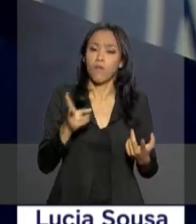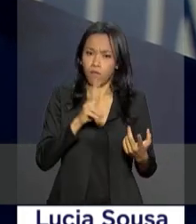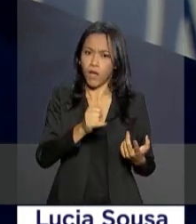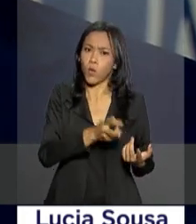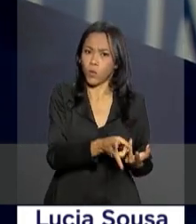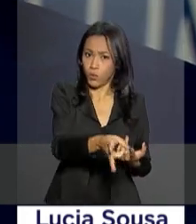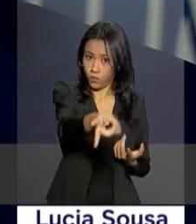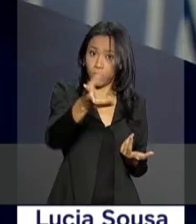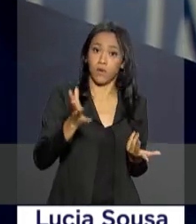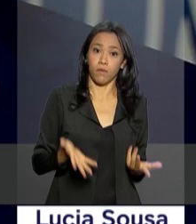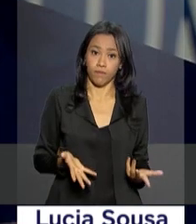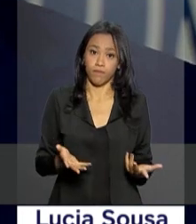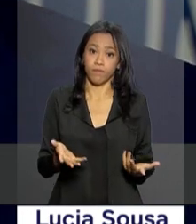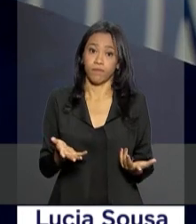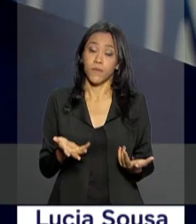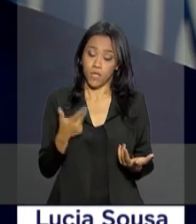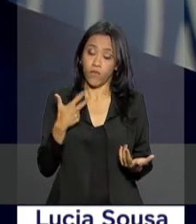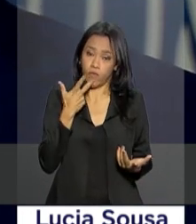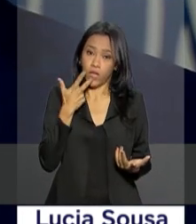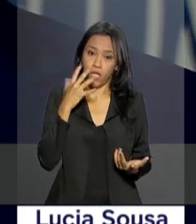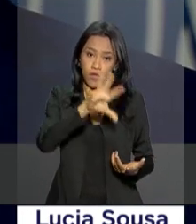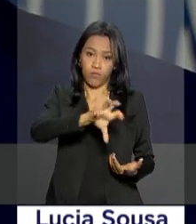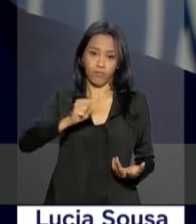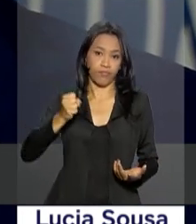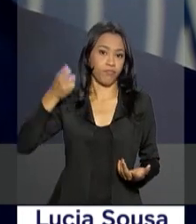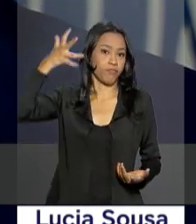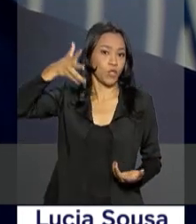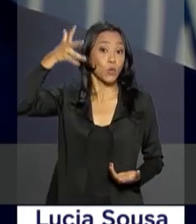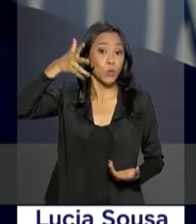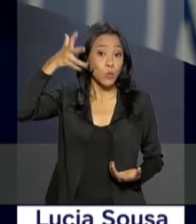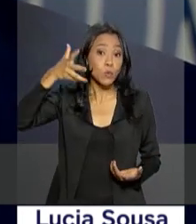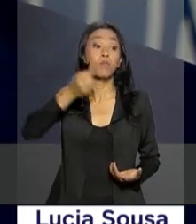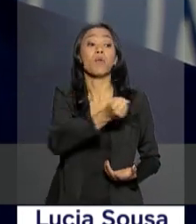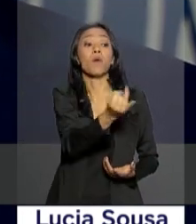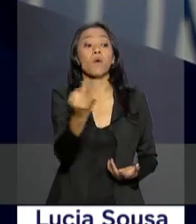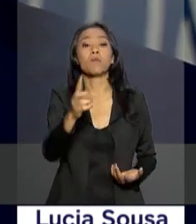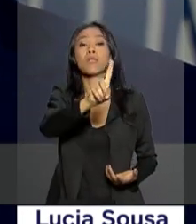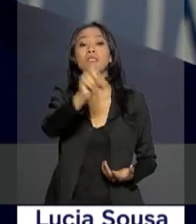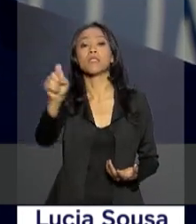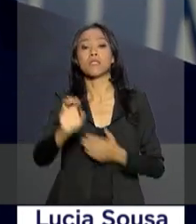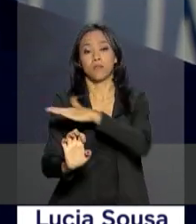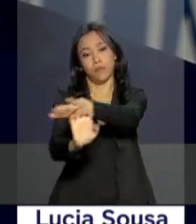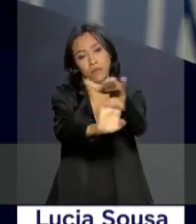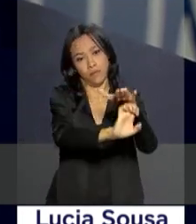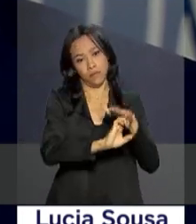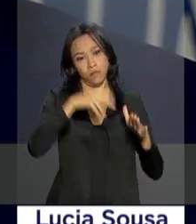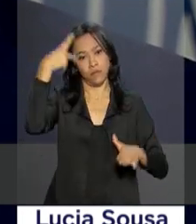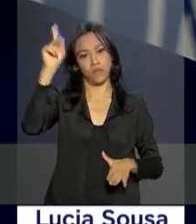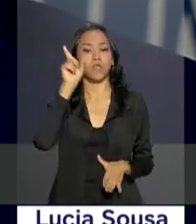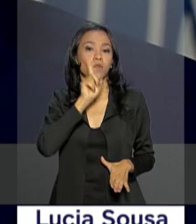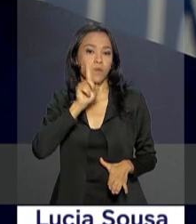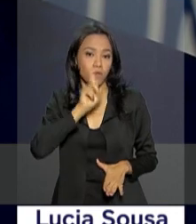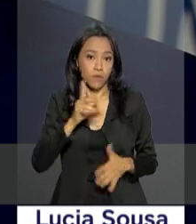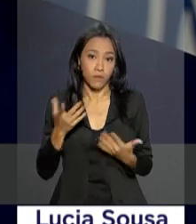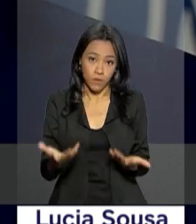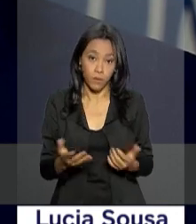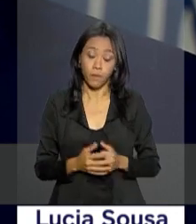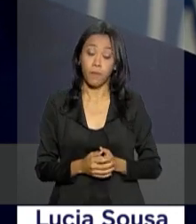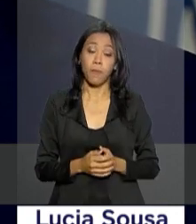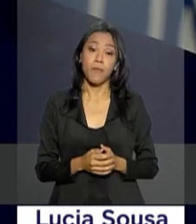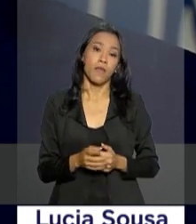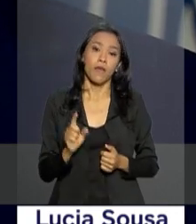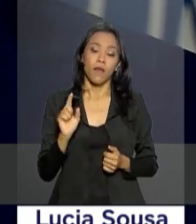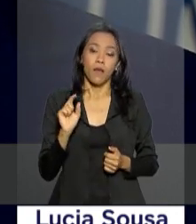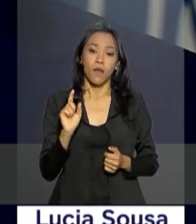continuado exemplo você eu disse isso no meu discurso para cerca de 100 empresários americanos na edição de veja a questão